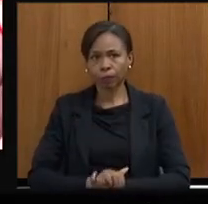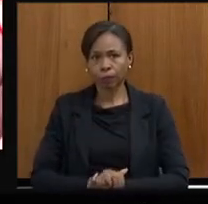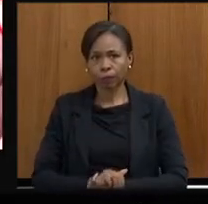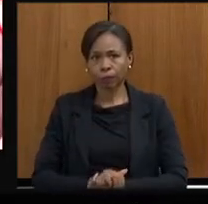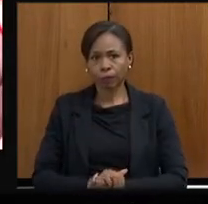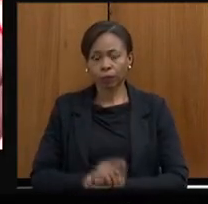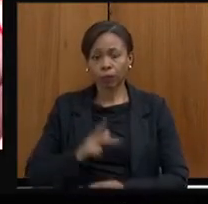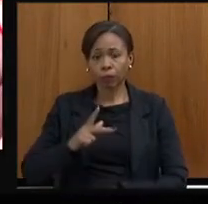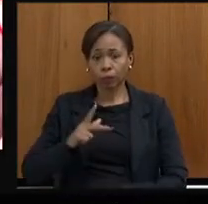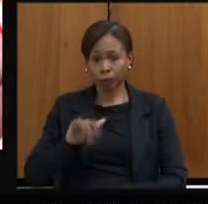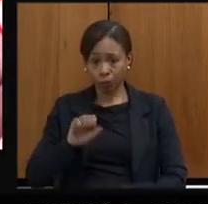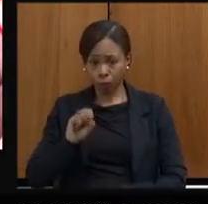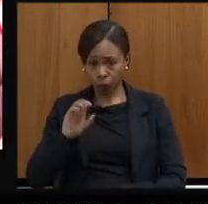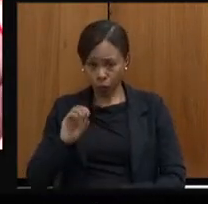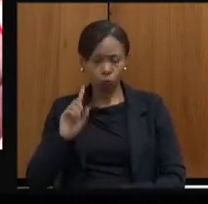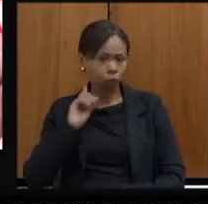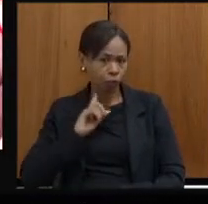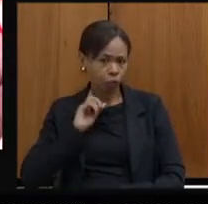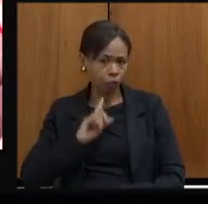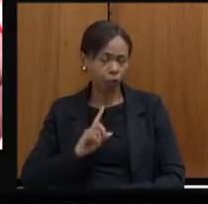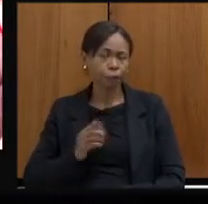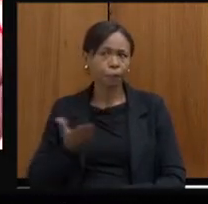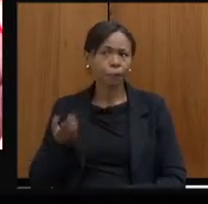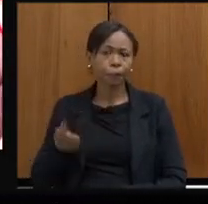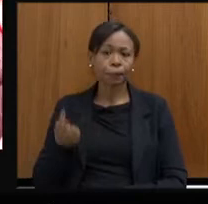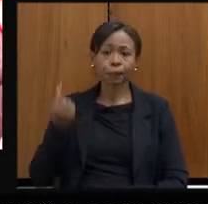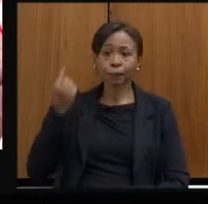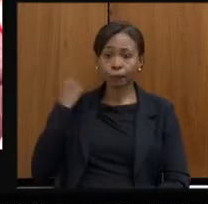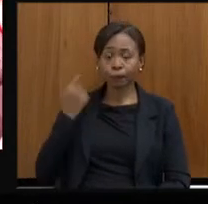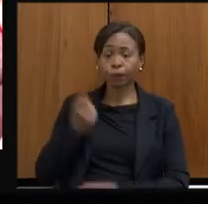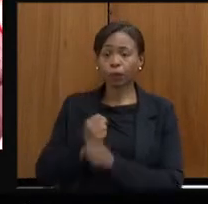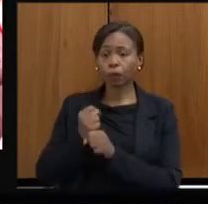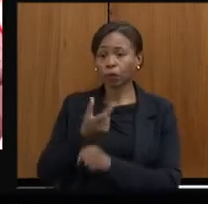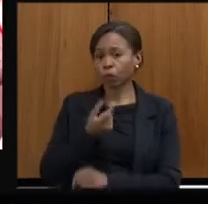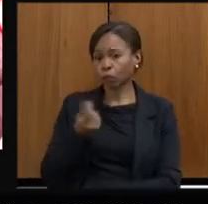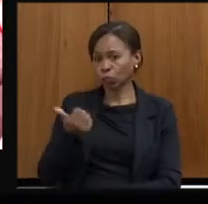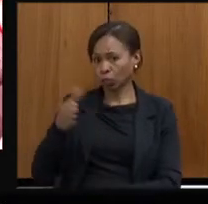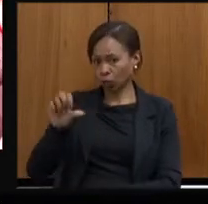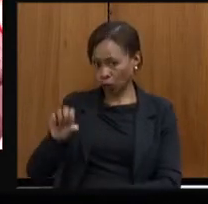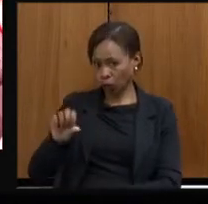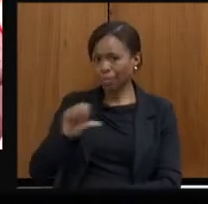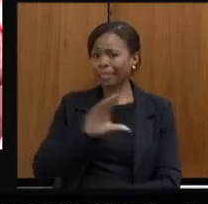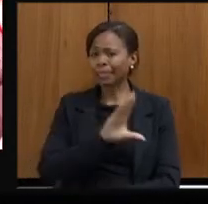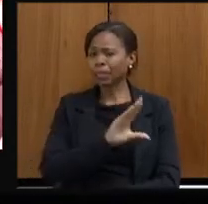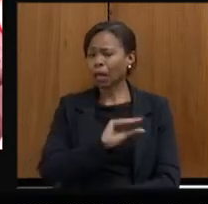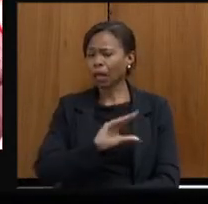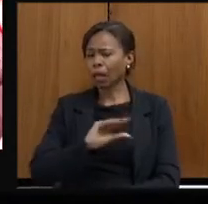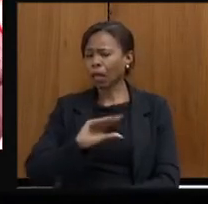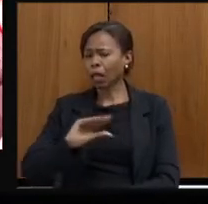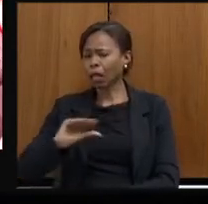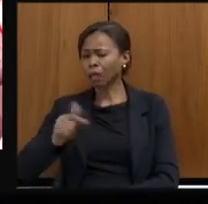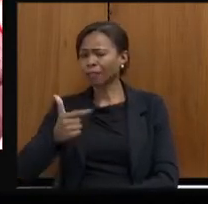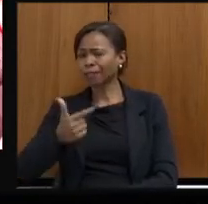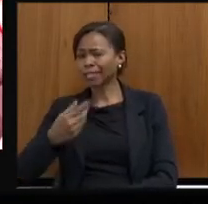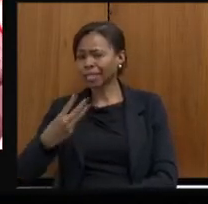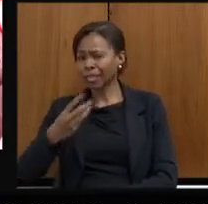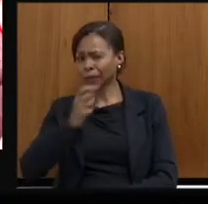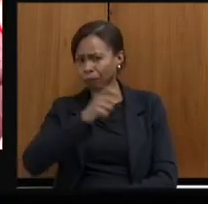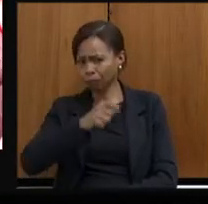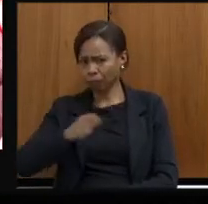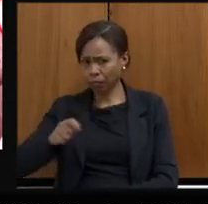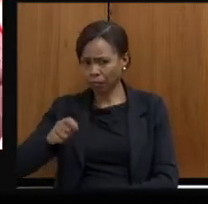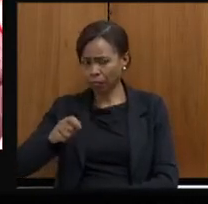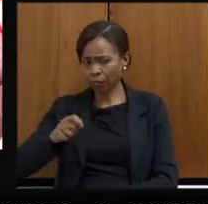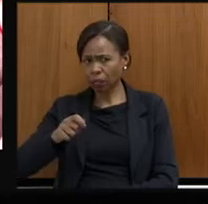no piso mineiro, quando nós chegamos em 2019, ele estava atrasado 23 meses. E a nossa